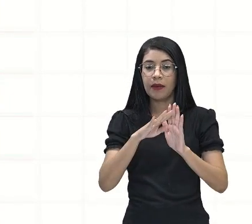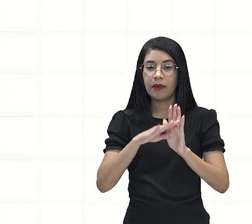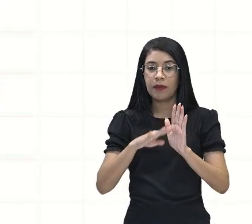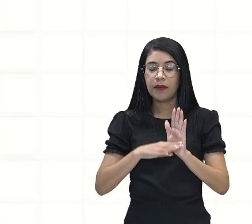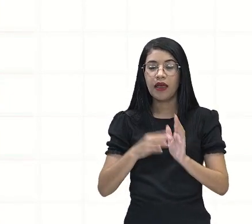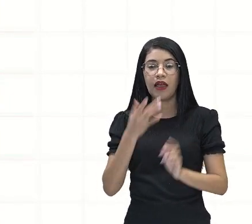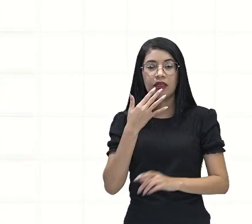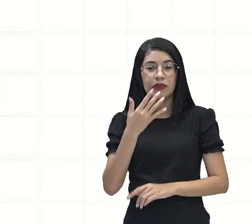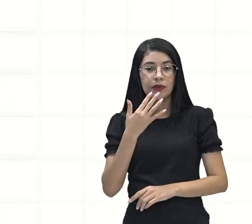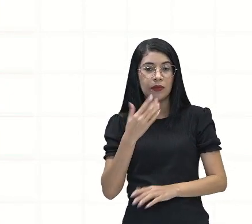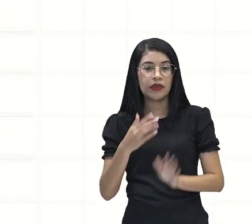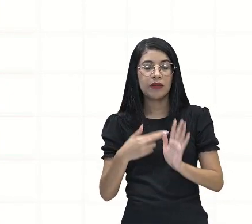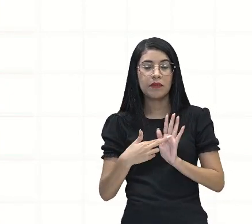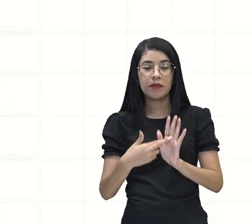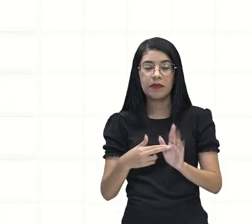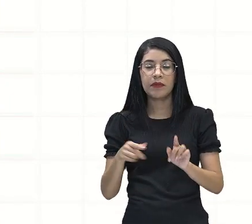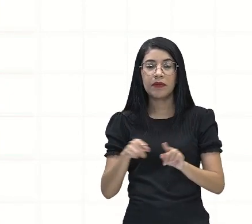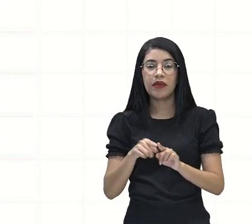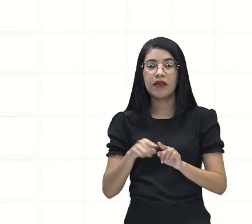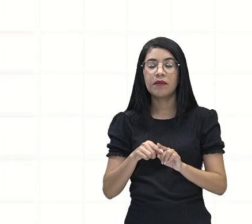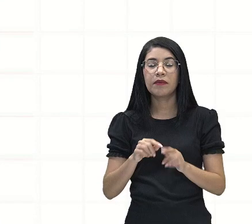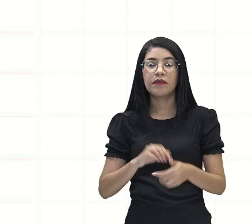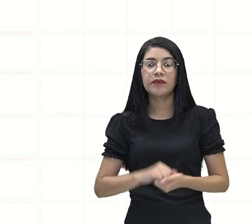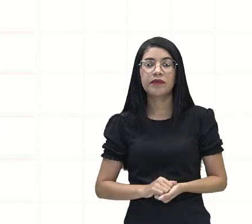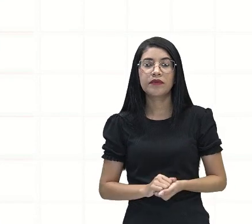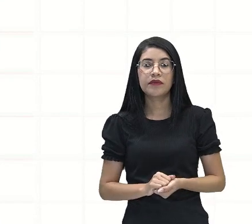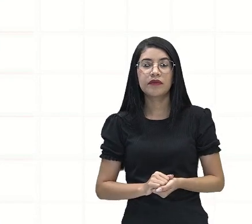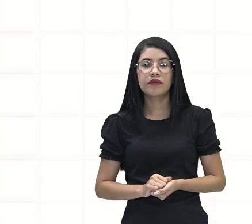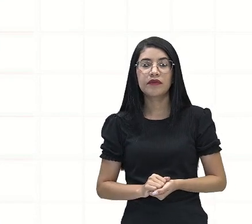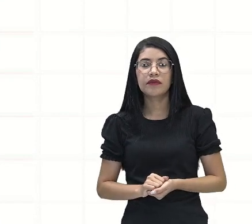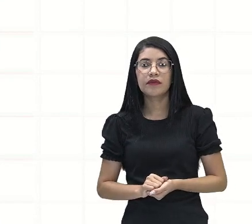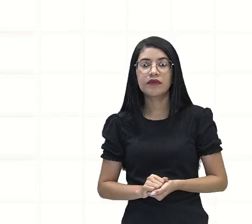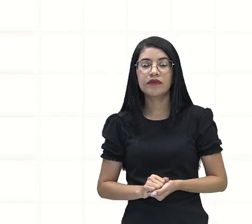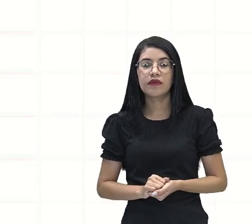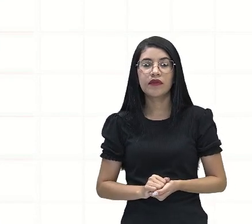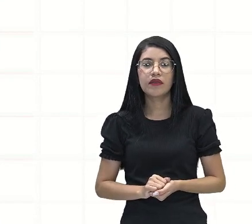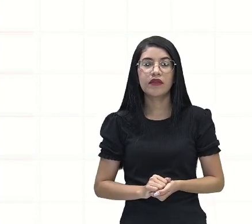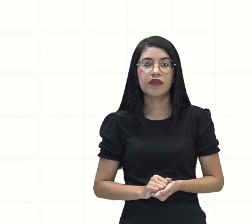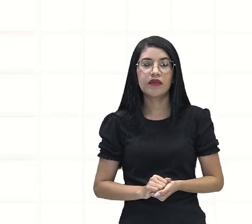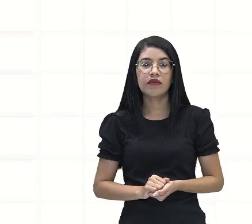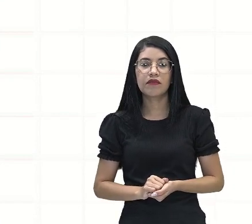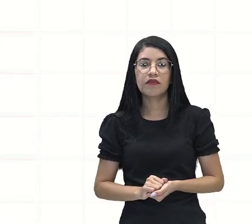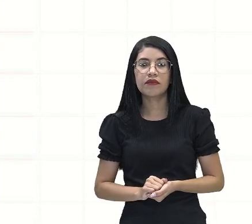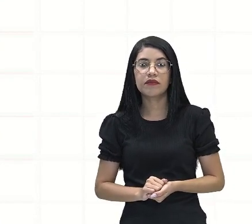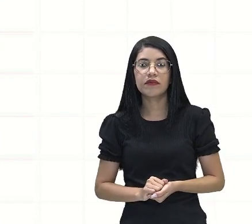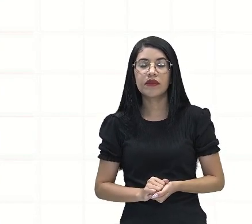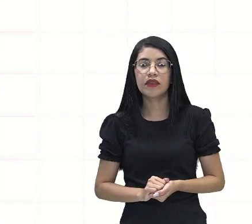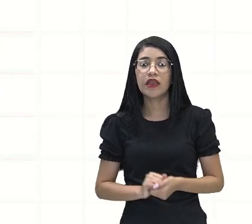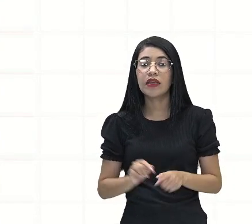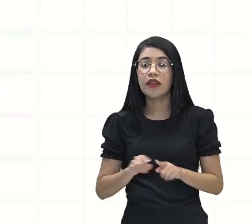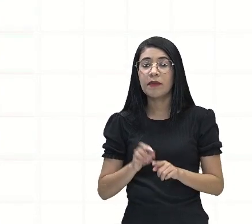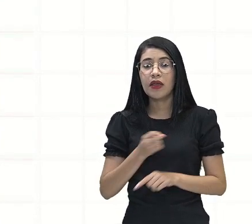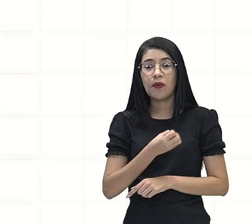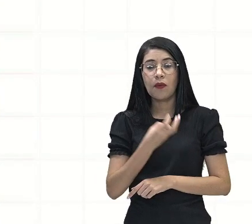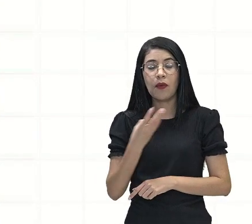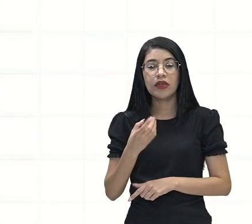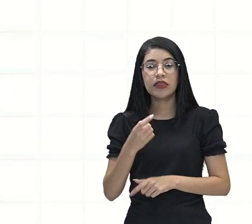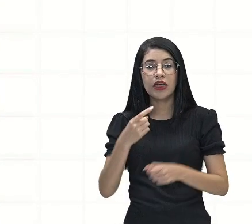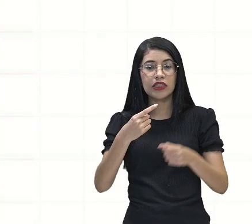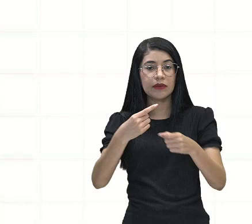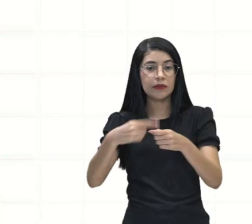representam né a a legenda representando as cores da população brasileira e o número por